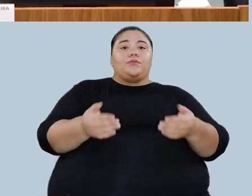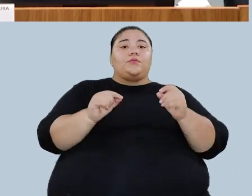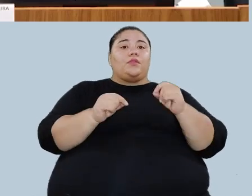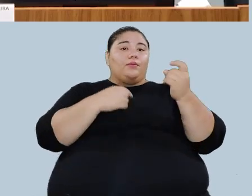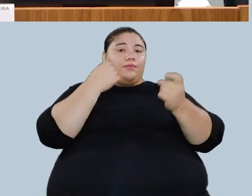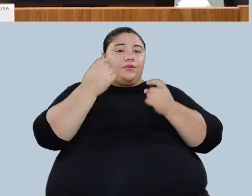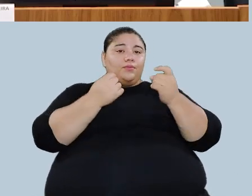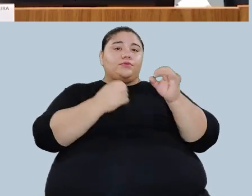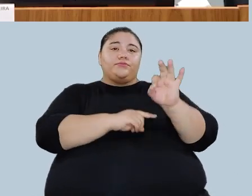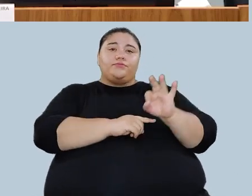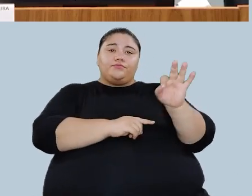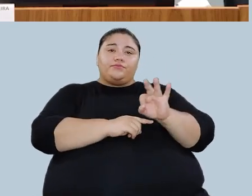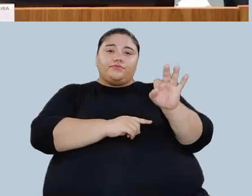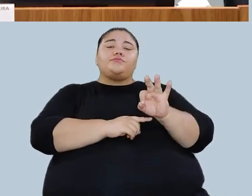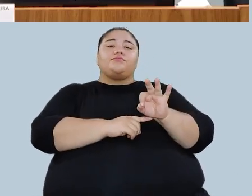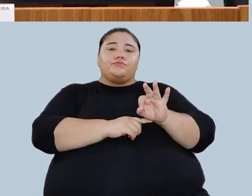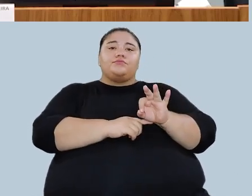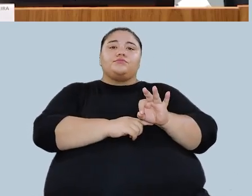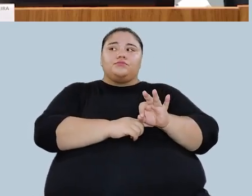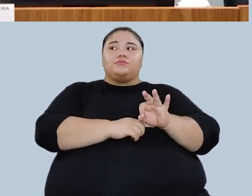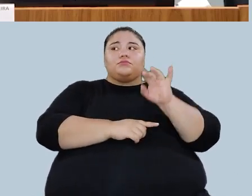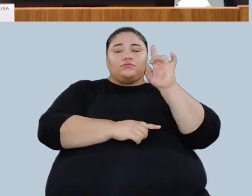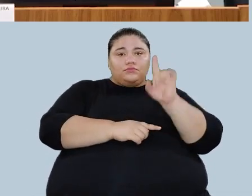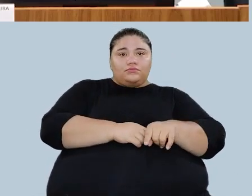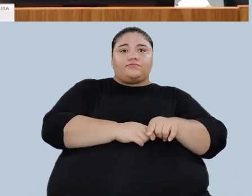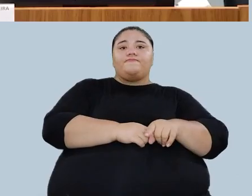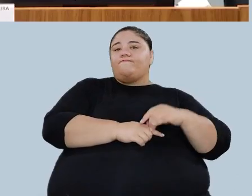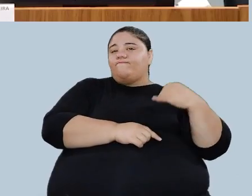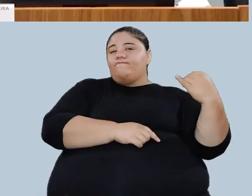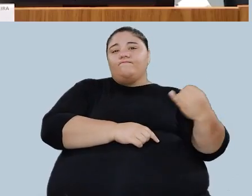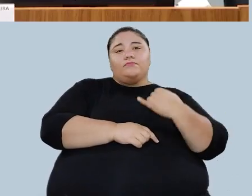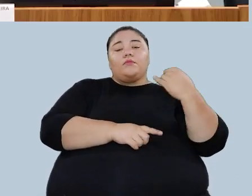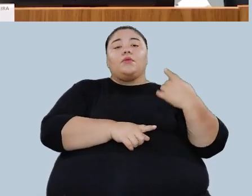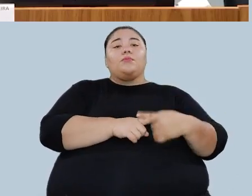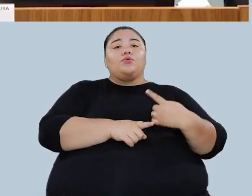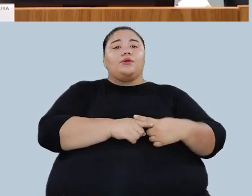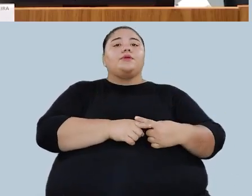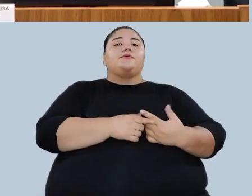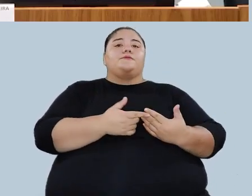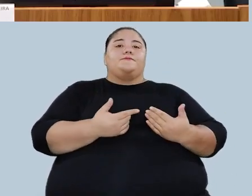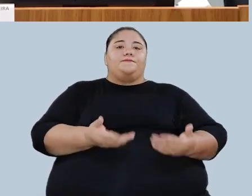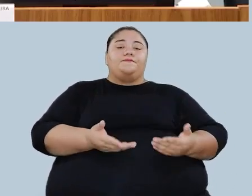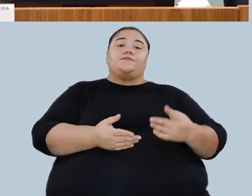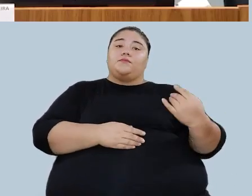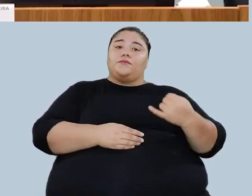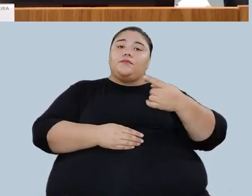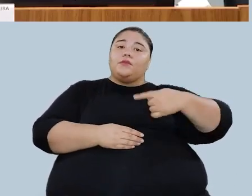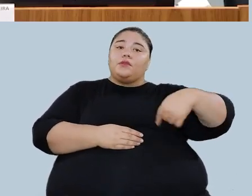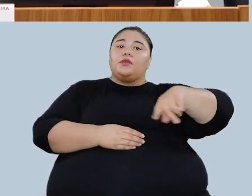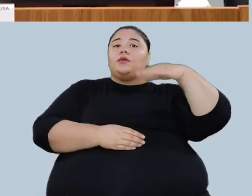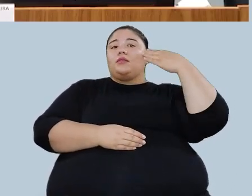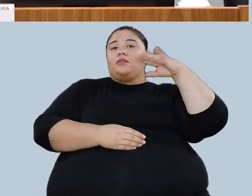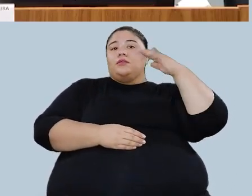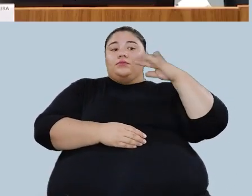essa preocupação com a alíquota é de extrema relevância, por quê? Porque é importante que vocês entendam que